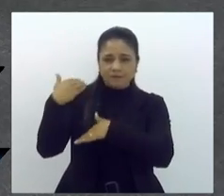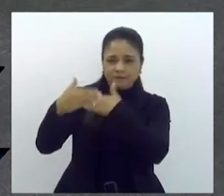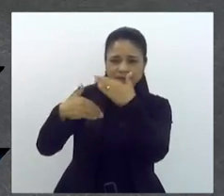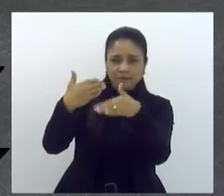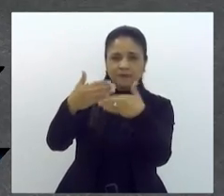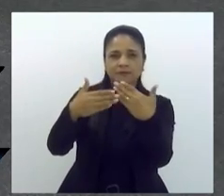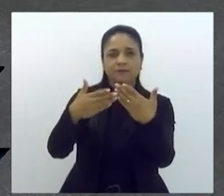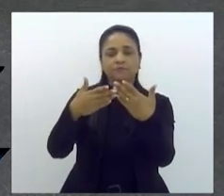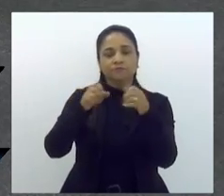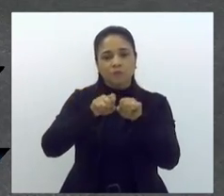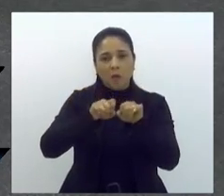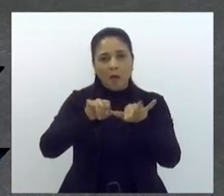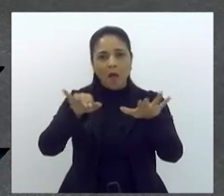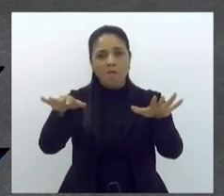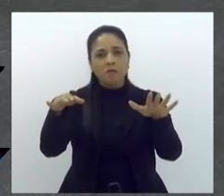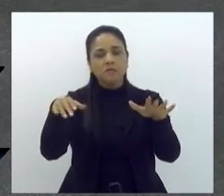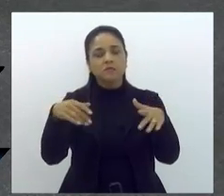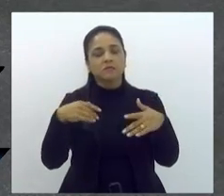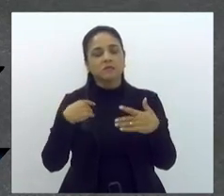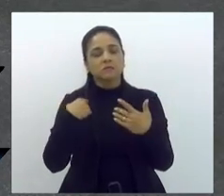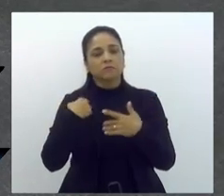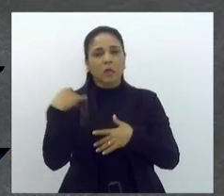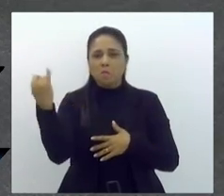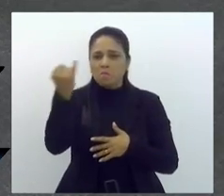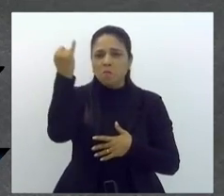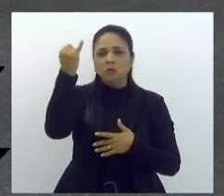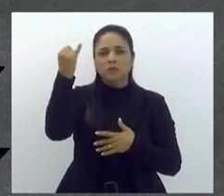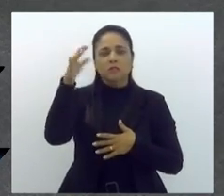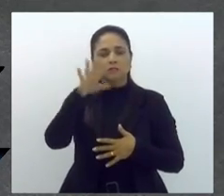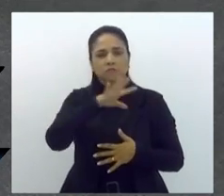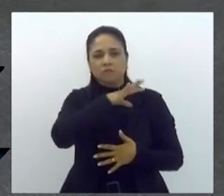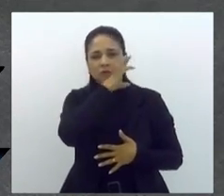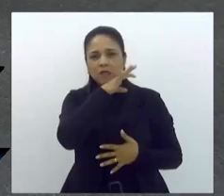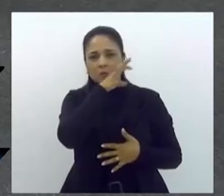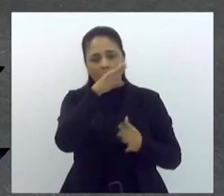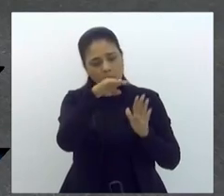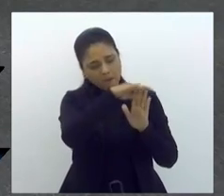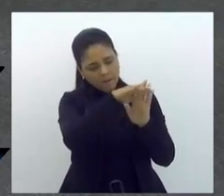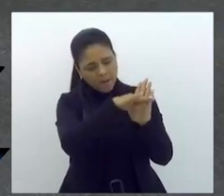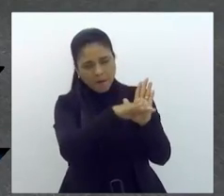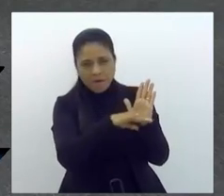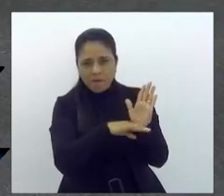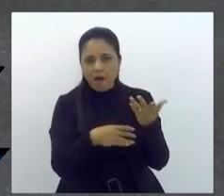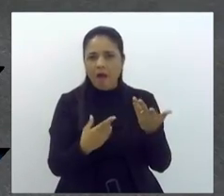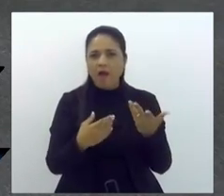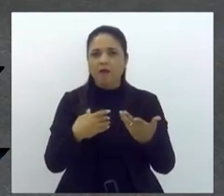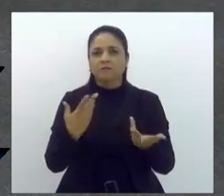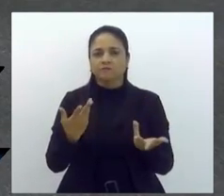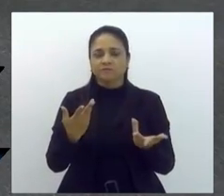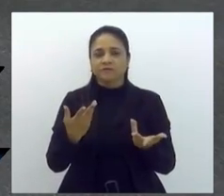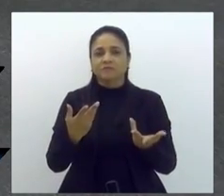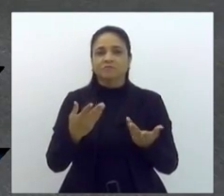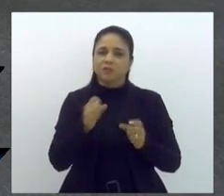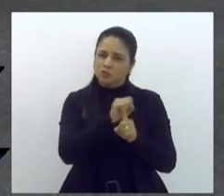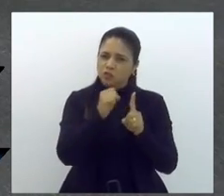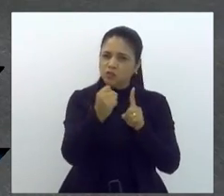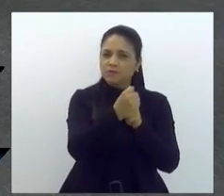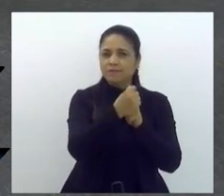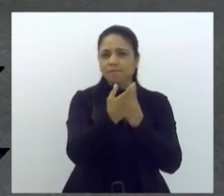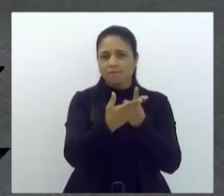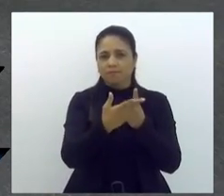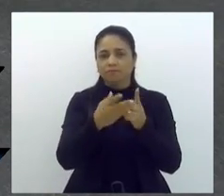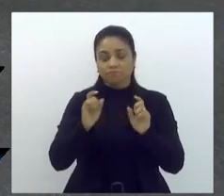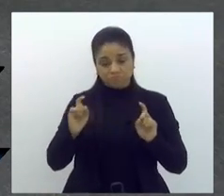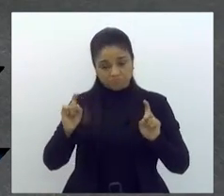de ampliação da pauta animal que é de extrema importância para o nosso para nossa sociedade o